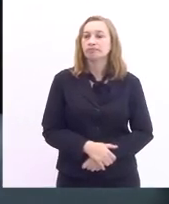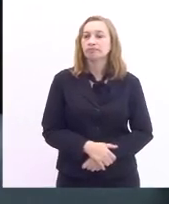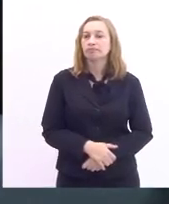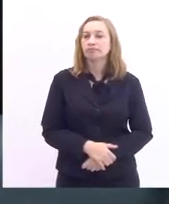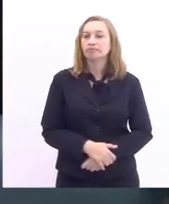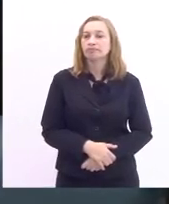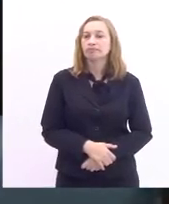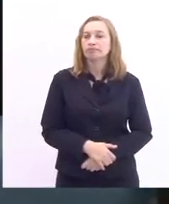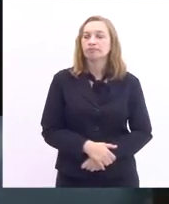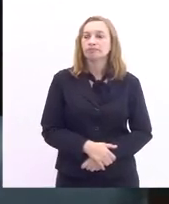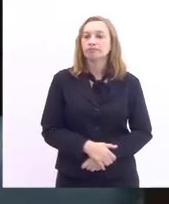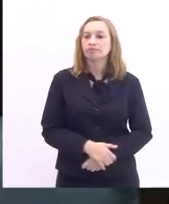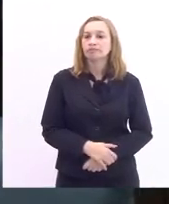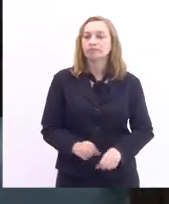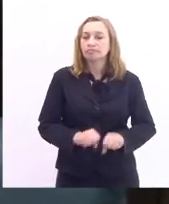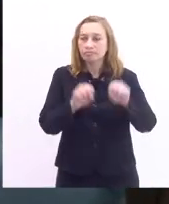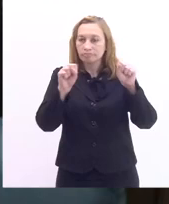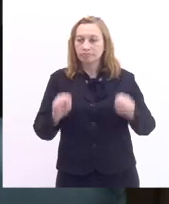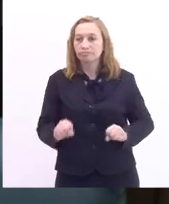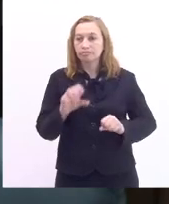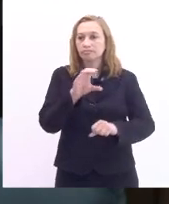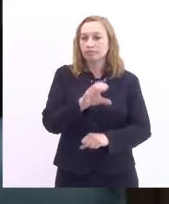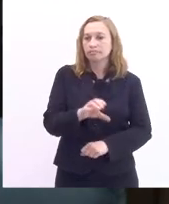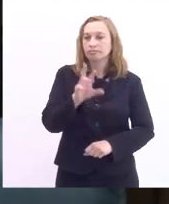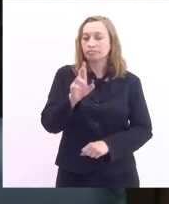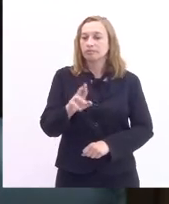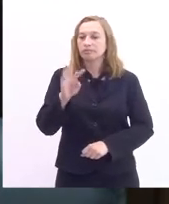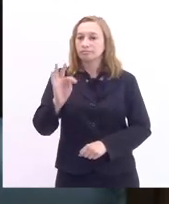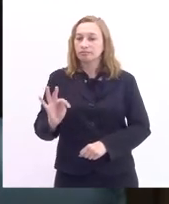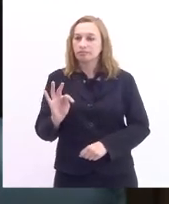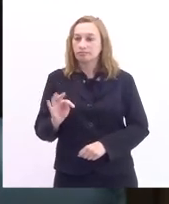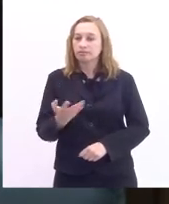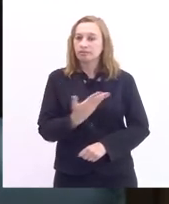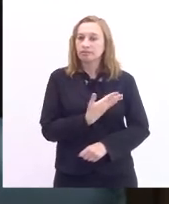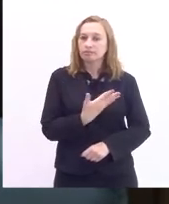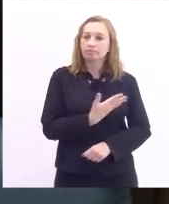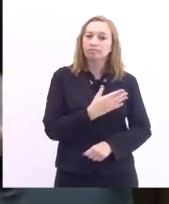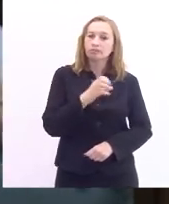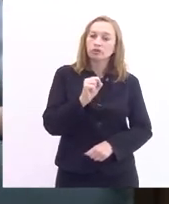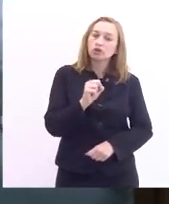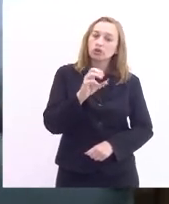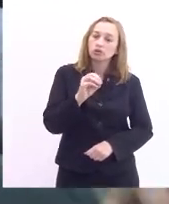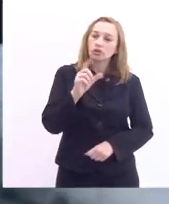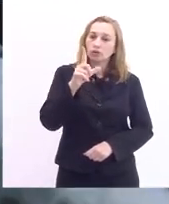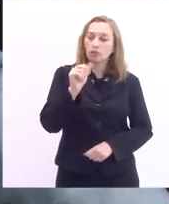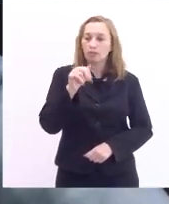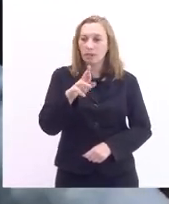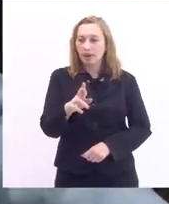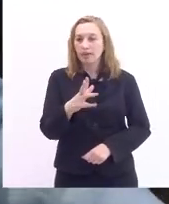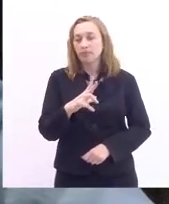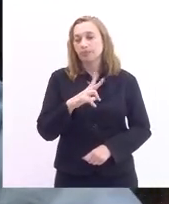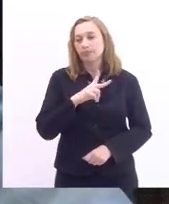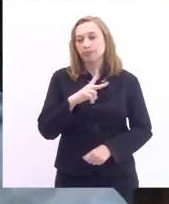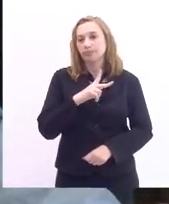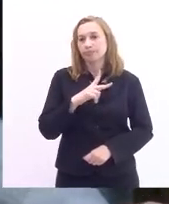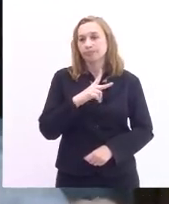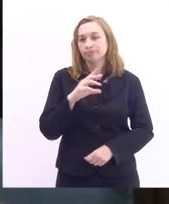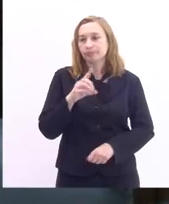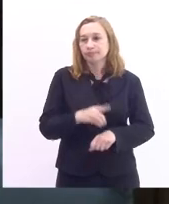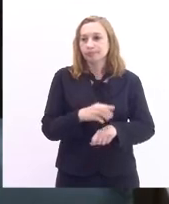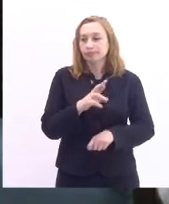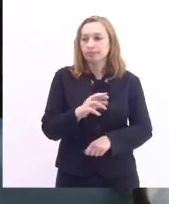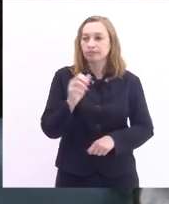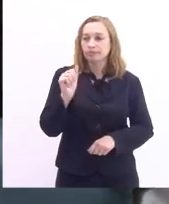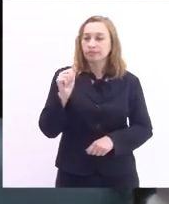aqueles que construíram o sistema cft CRT dentro ajeitar aqui o composição lomar o próprio é